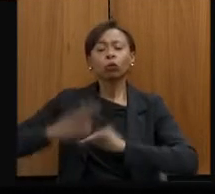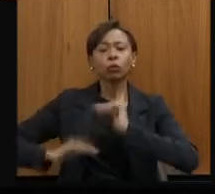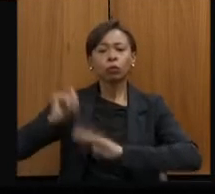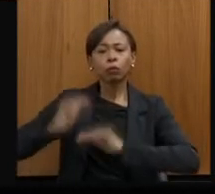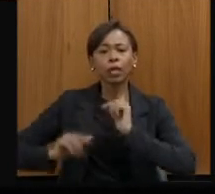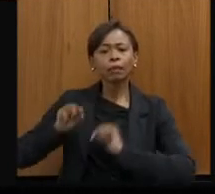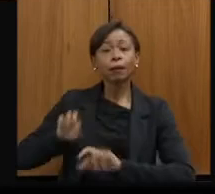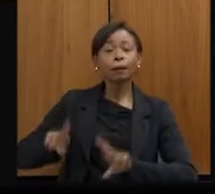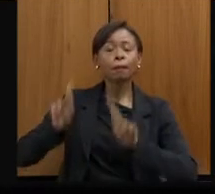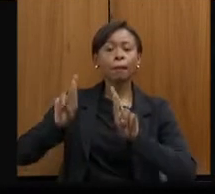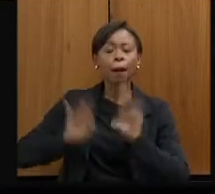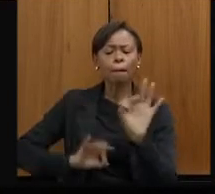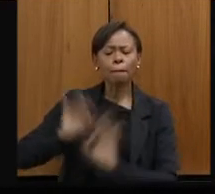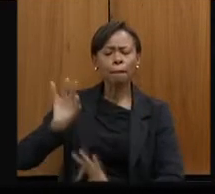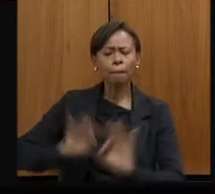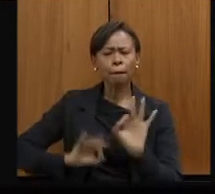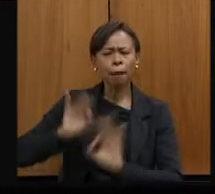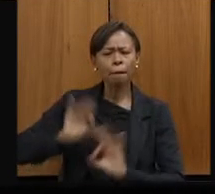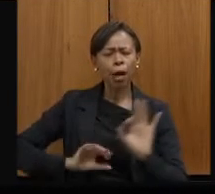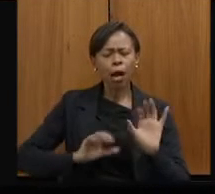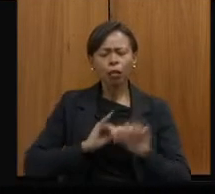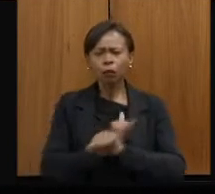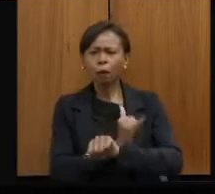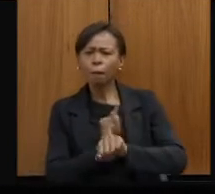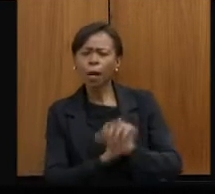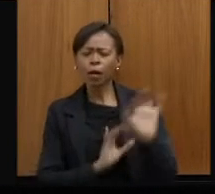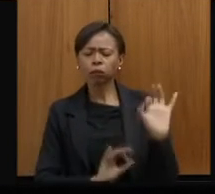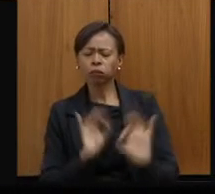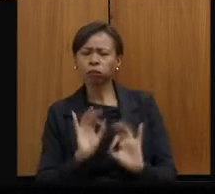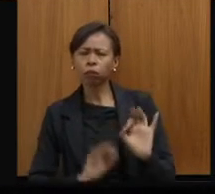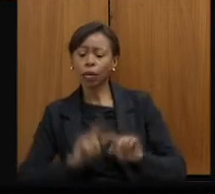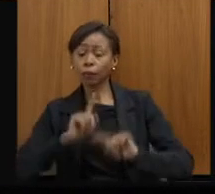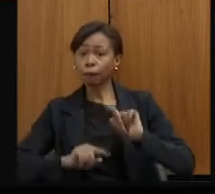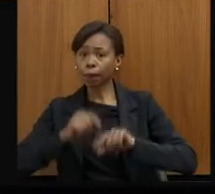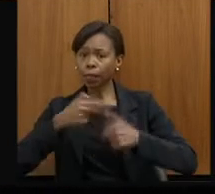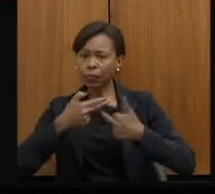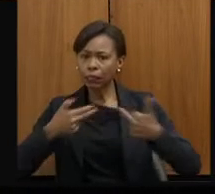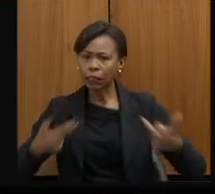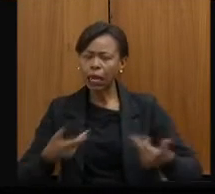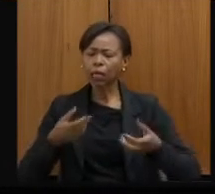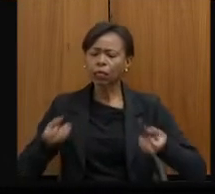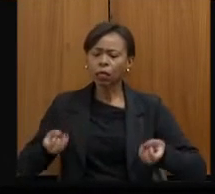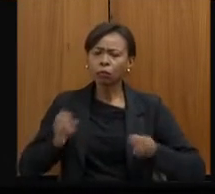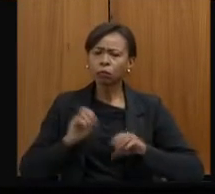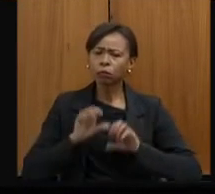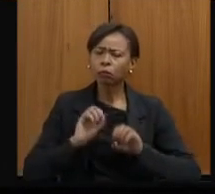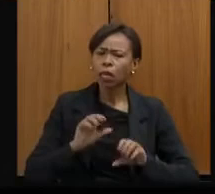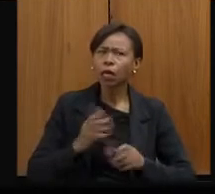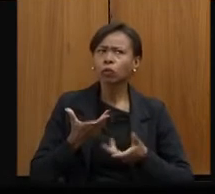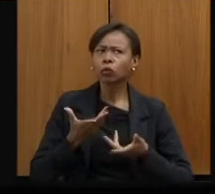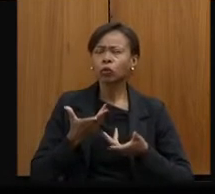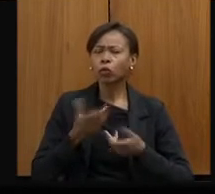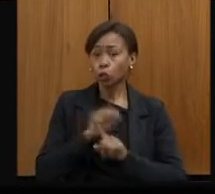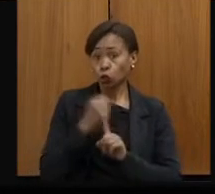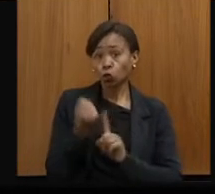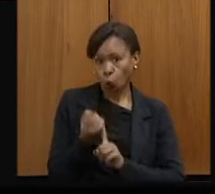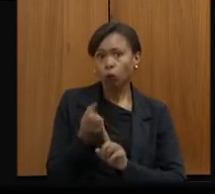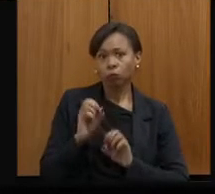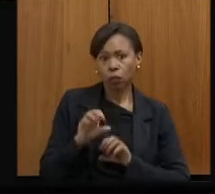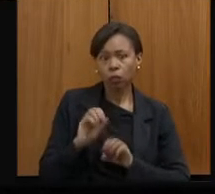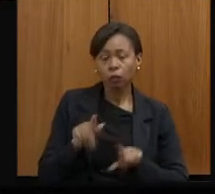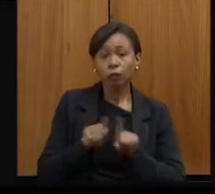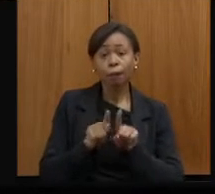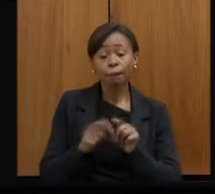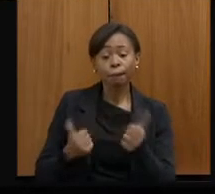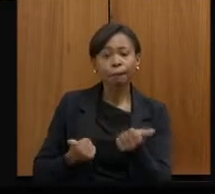elaboração de todo o procedimento, de materiais, de medidas socioeducativas, ali no